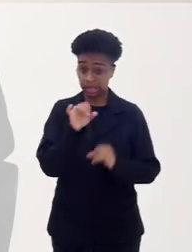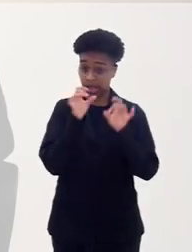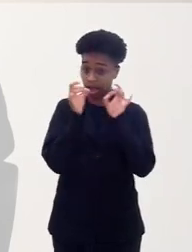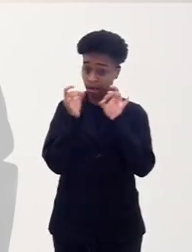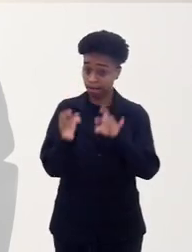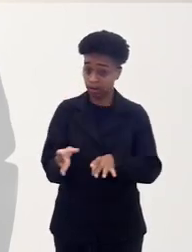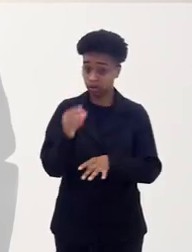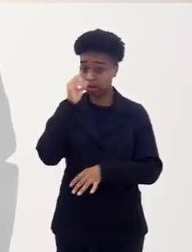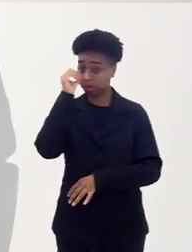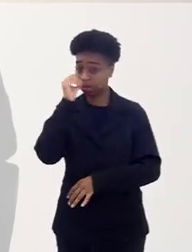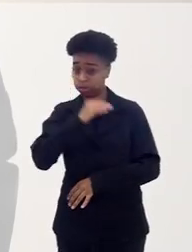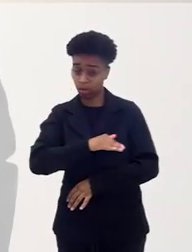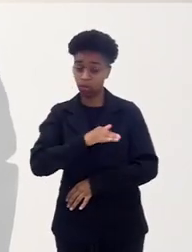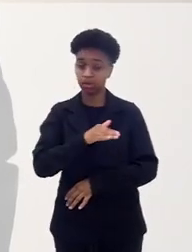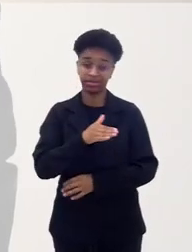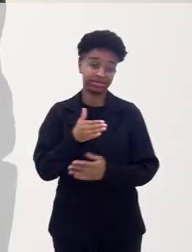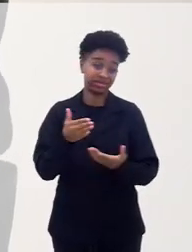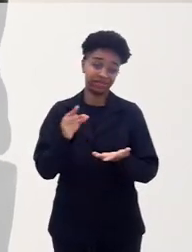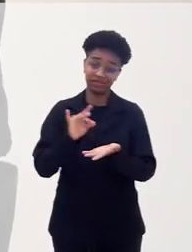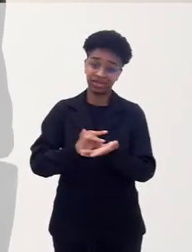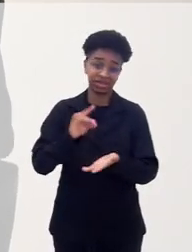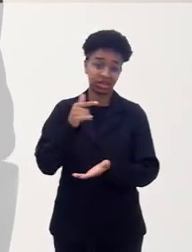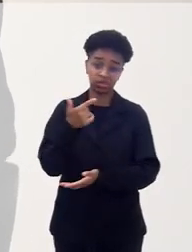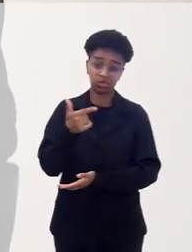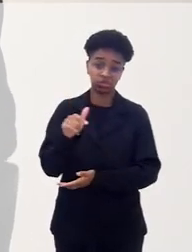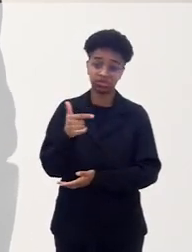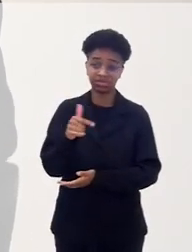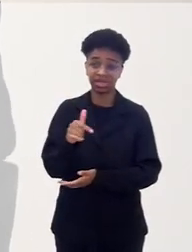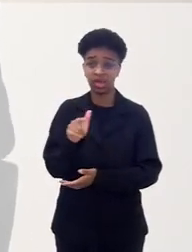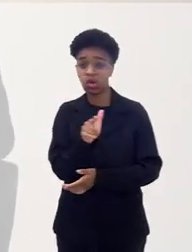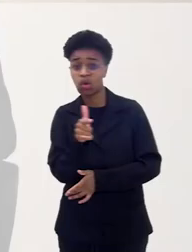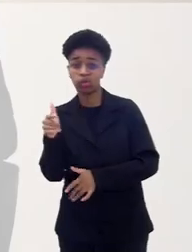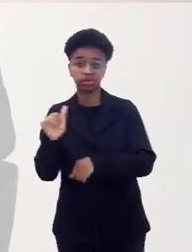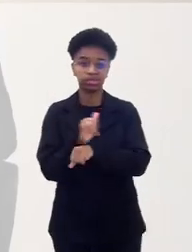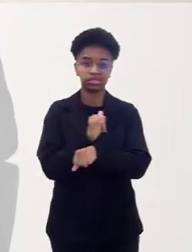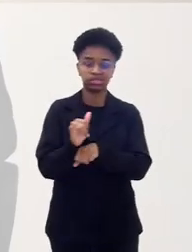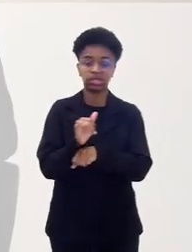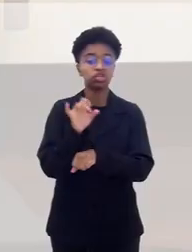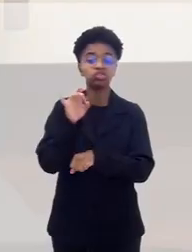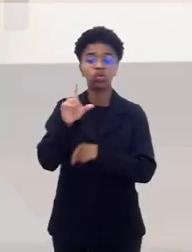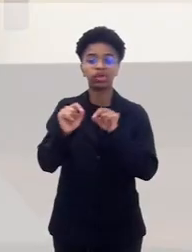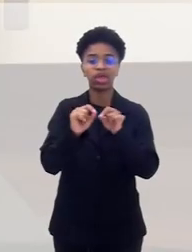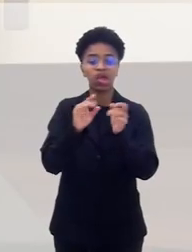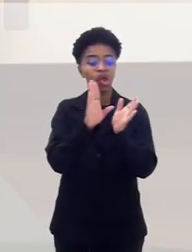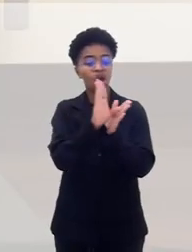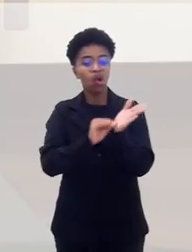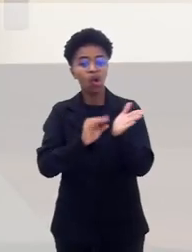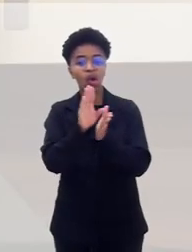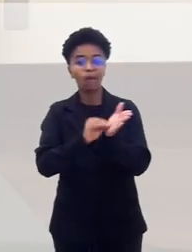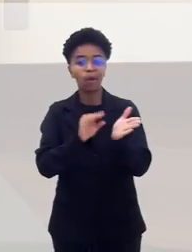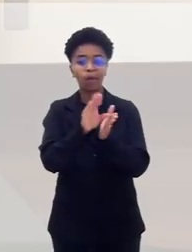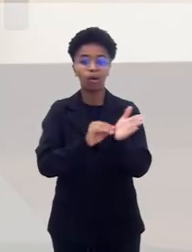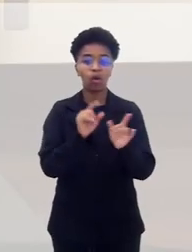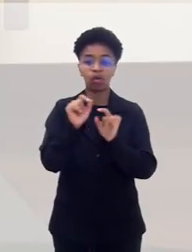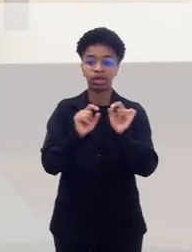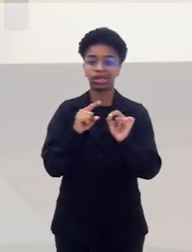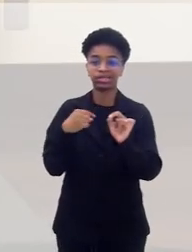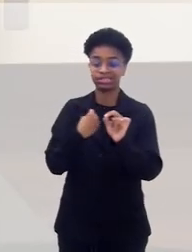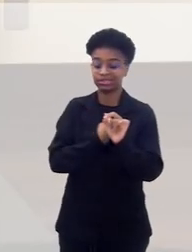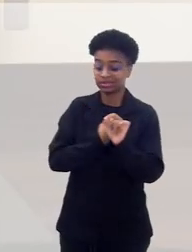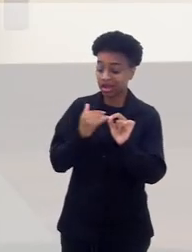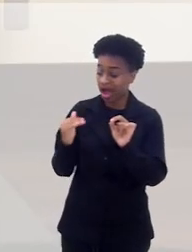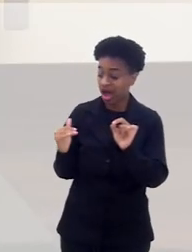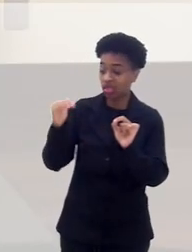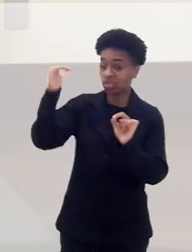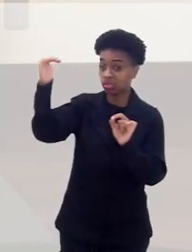um segmento violentado ele não tem outro caminho se não reproduzir aquilo que nós adultos ensinamos